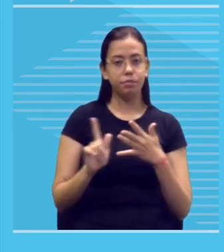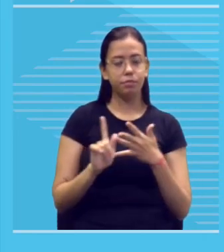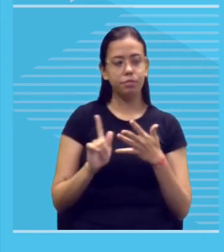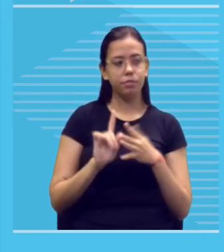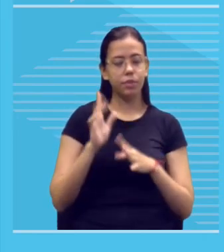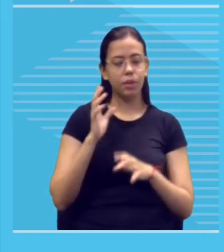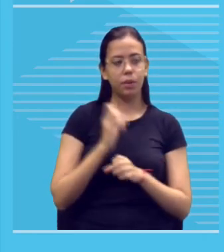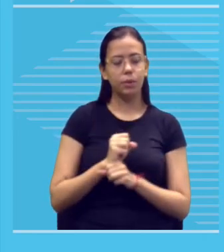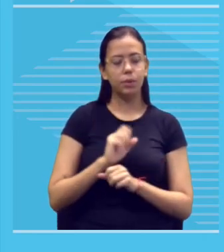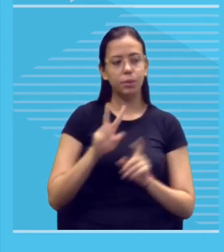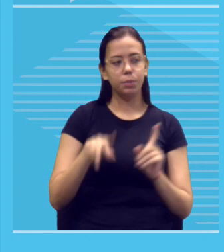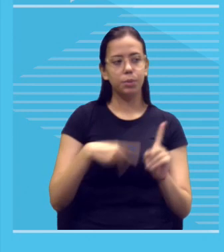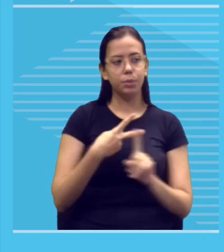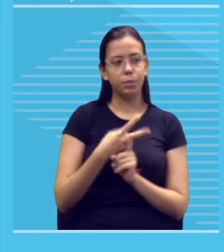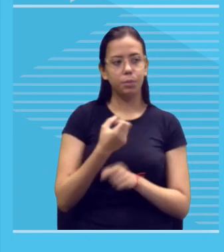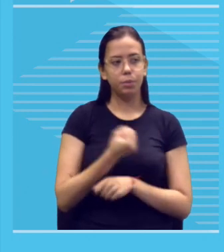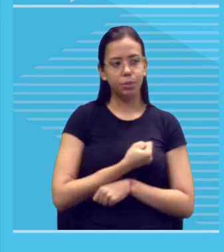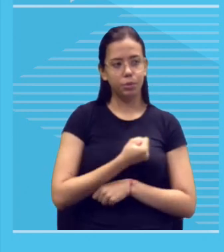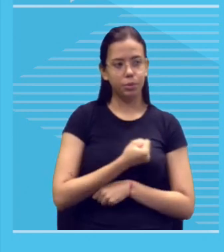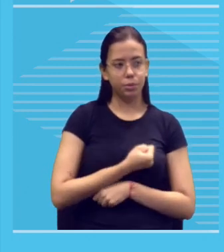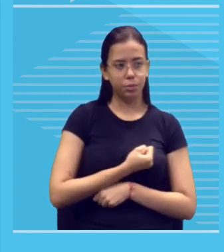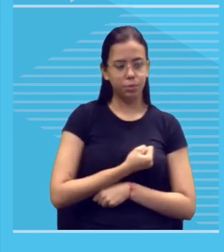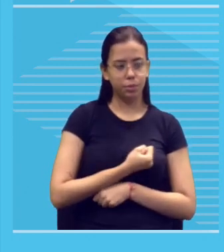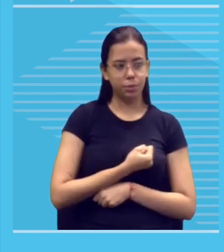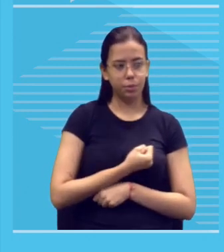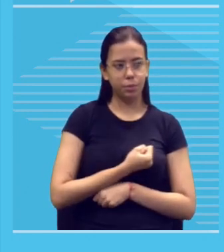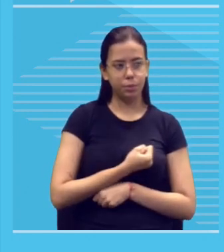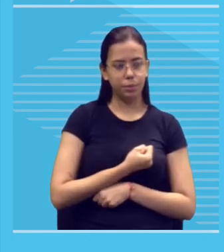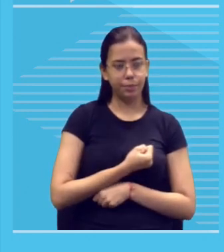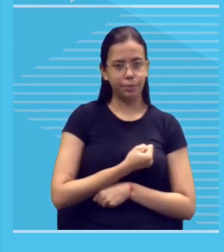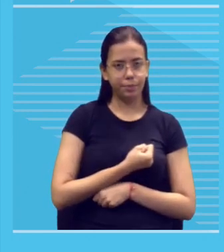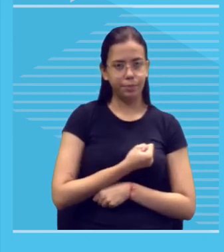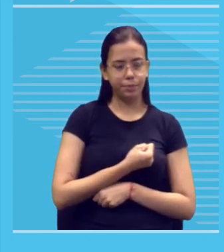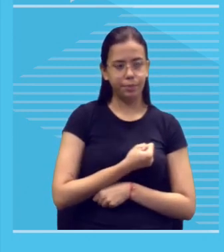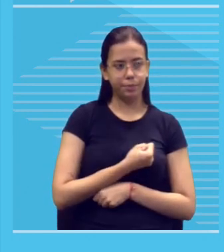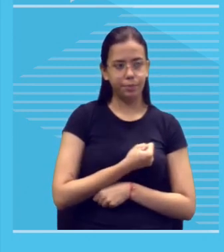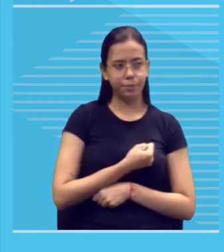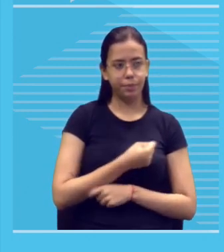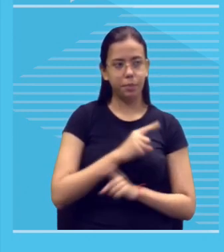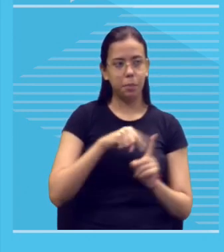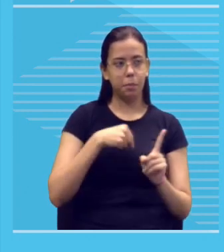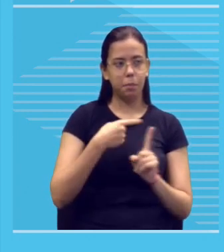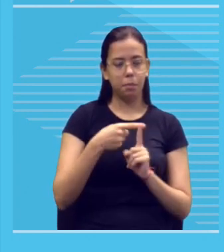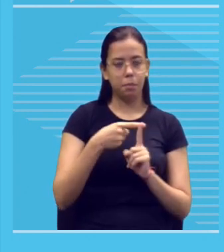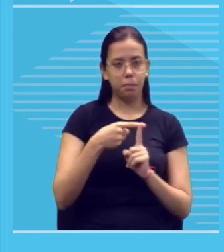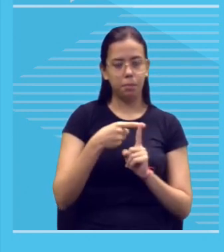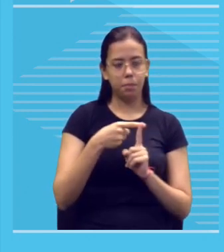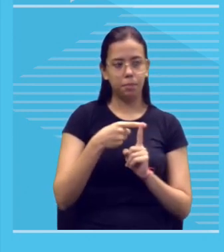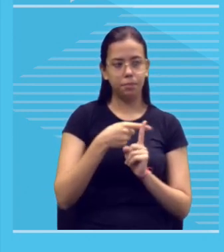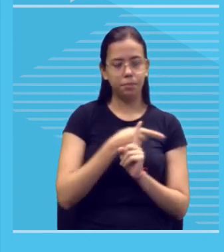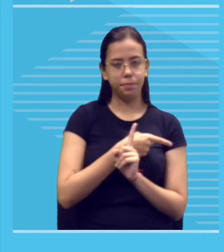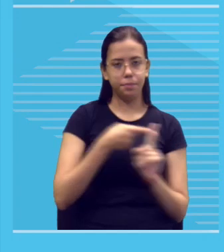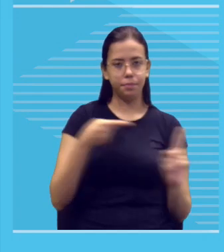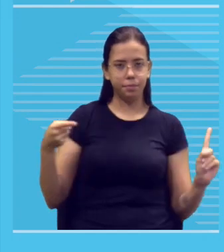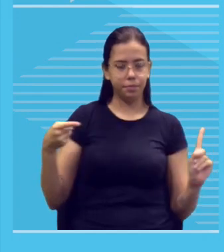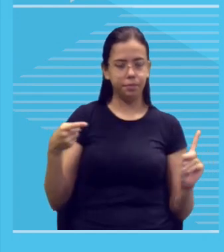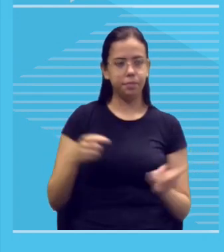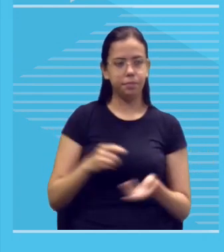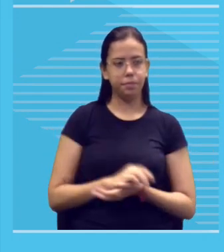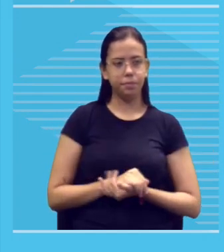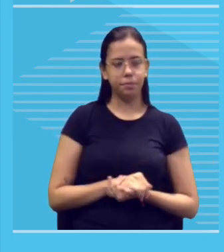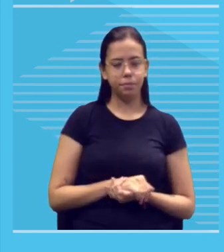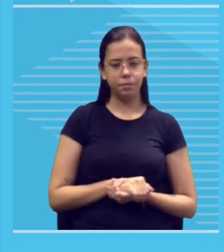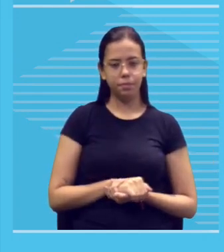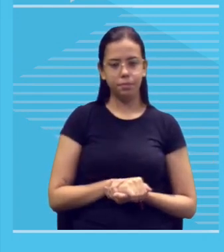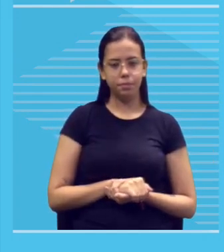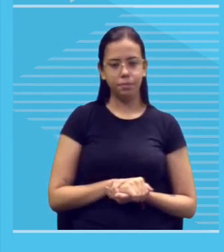do dobro de um número ou seja duas vezes esse número com sua metade